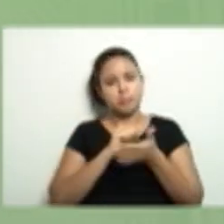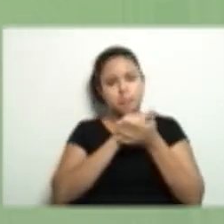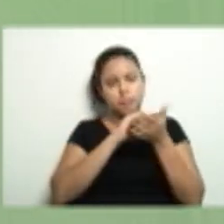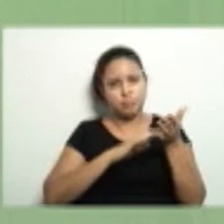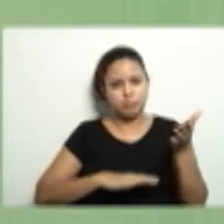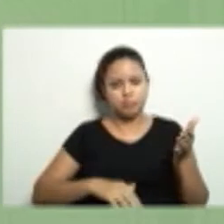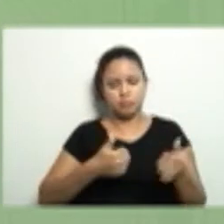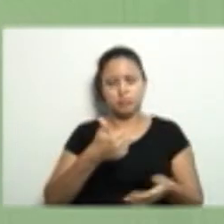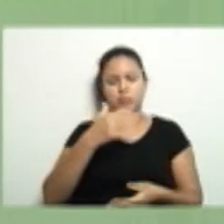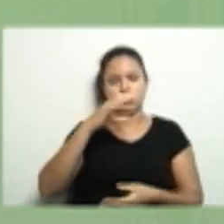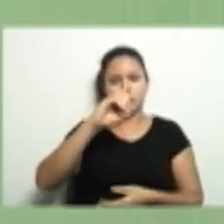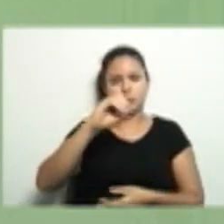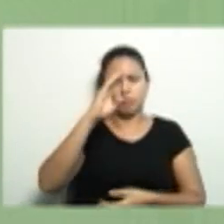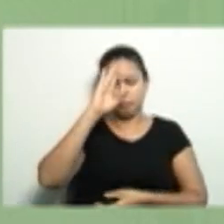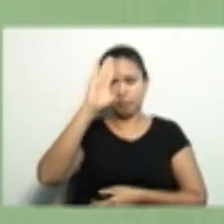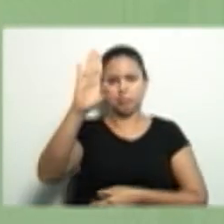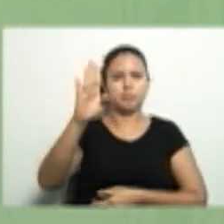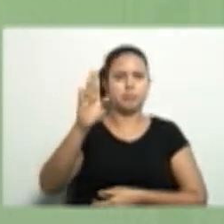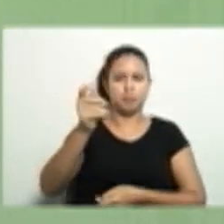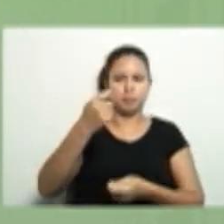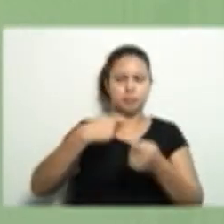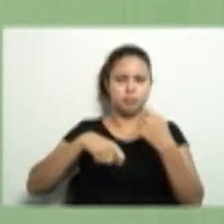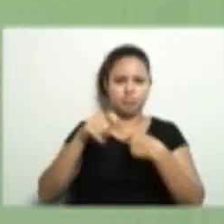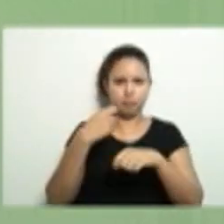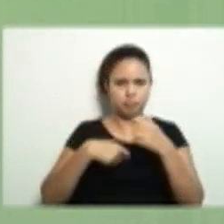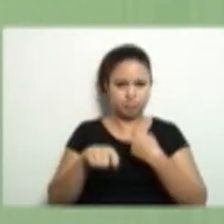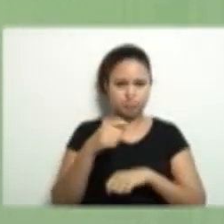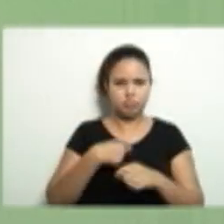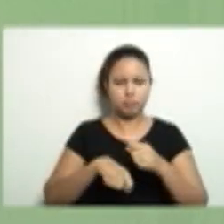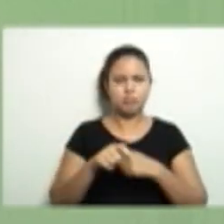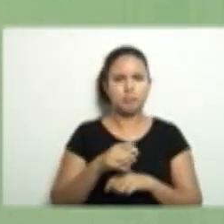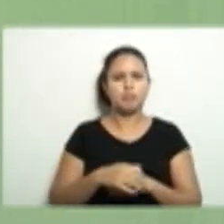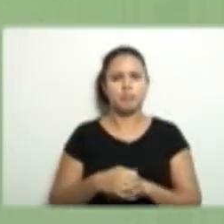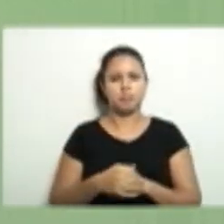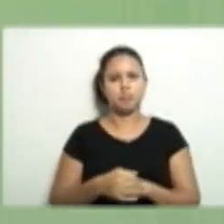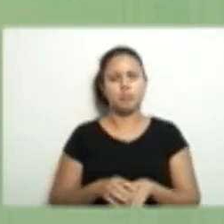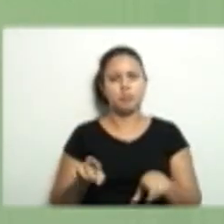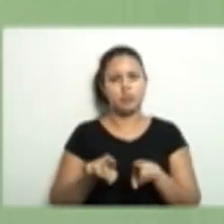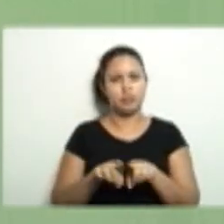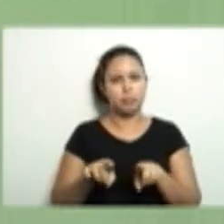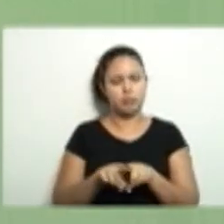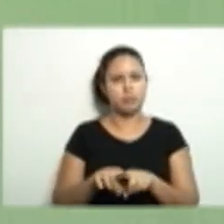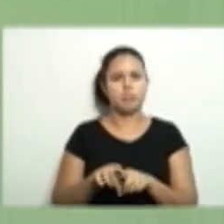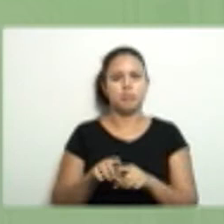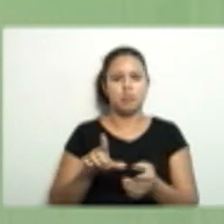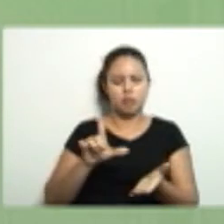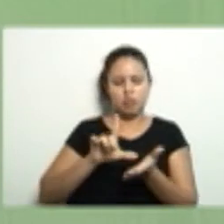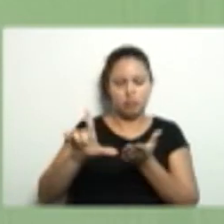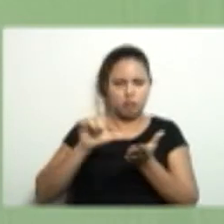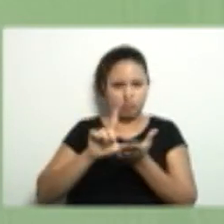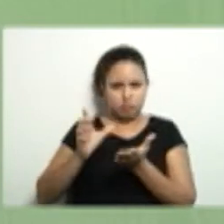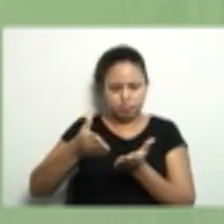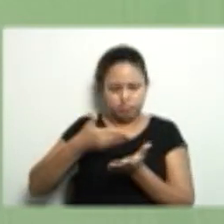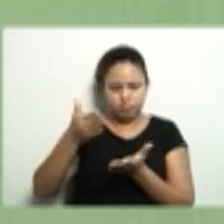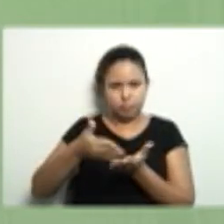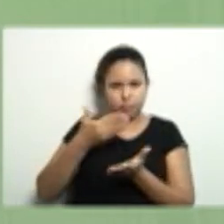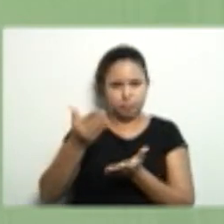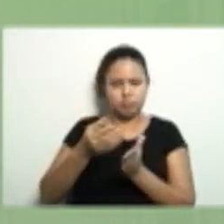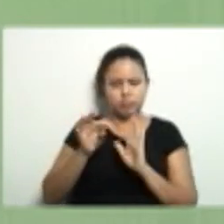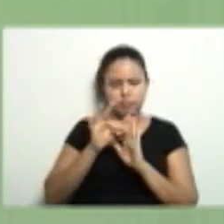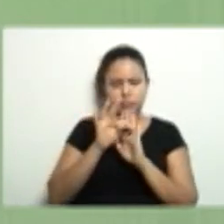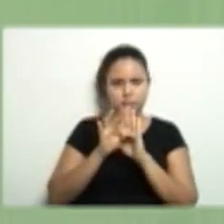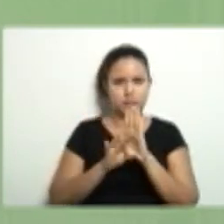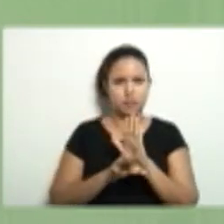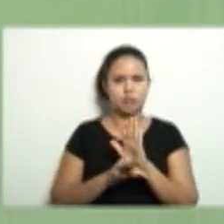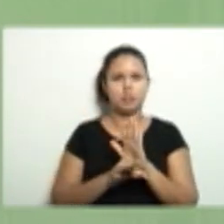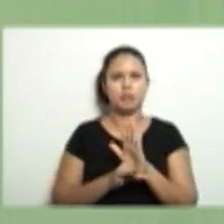os 10 princípios de economia. Nós trouxemos também um capítulo de livro, um texto de apoio, vai ter umas 15, 17 páginas